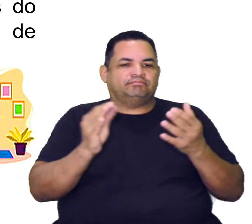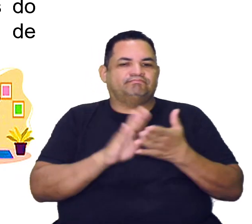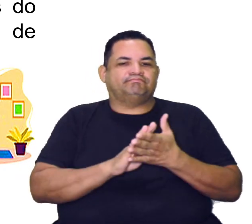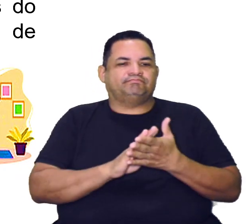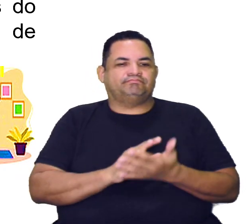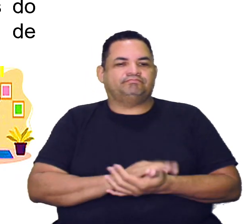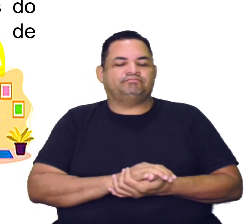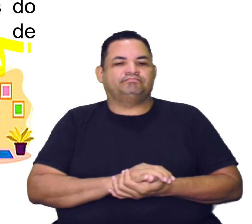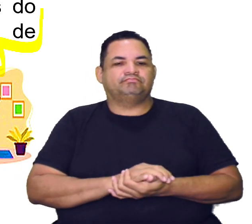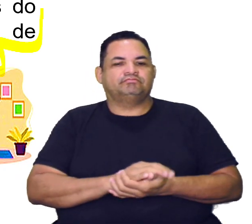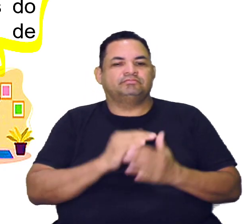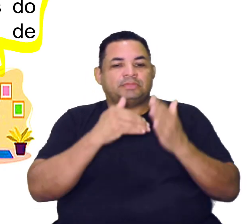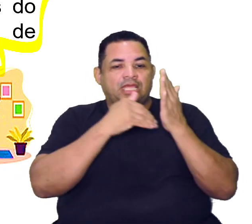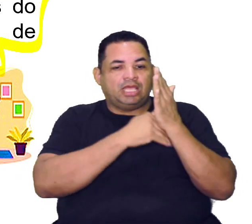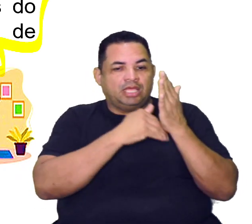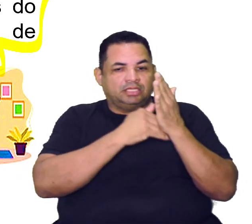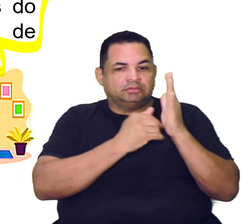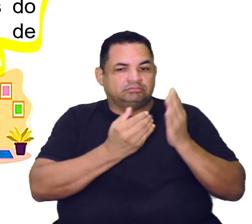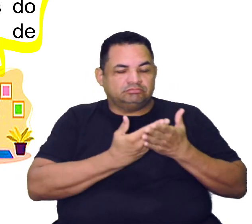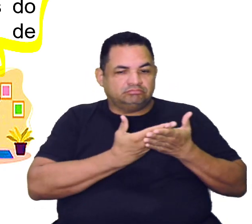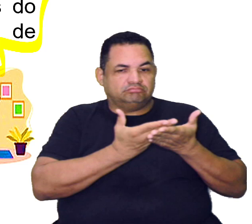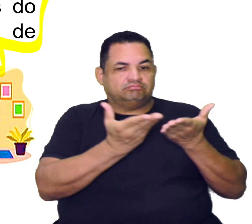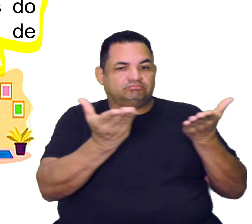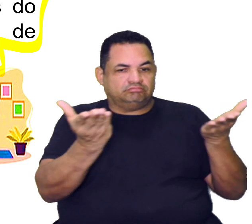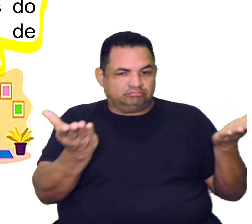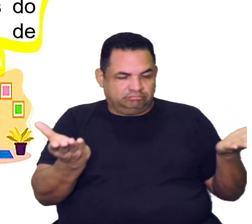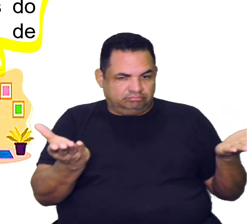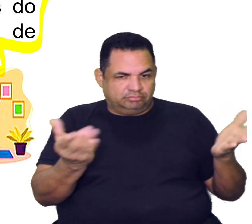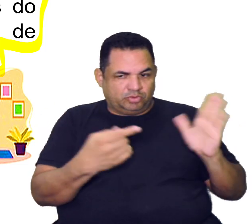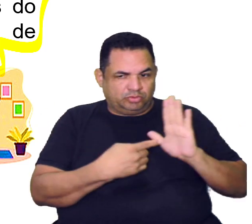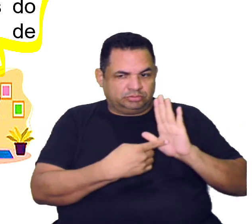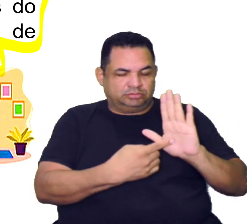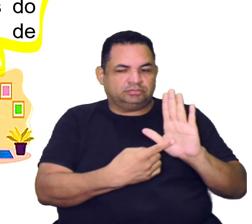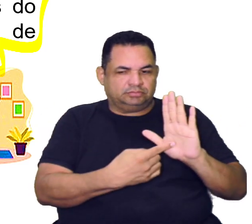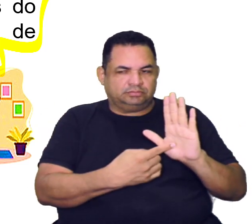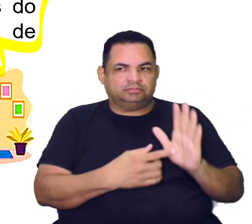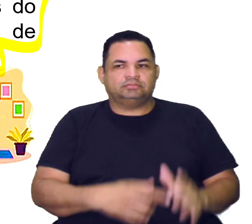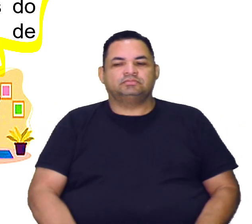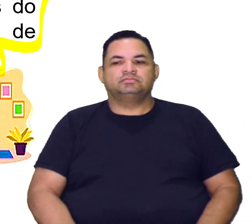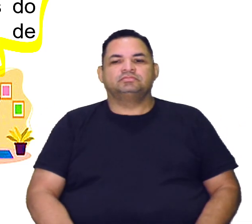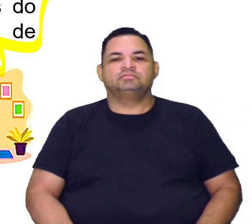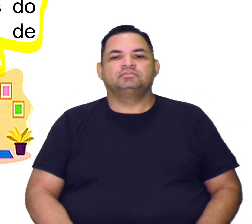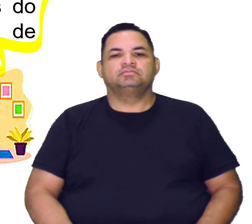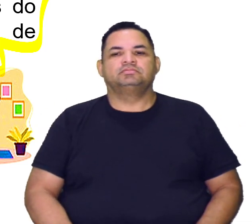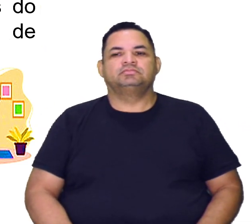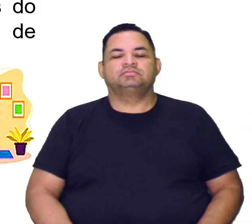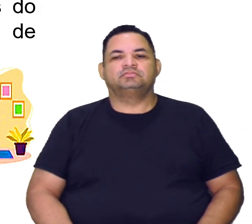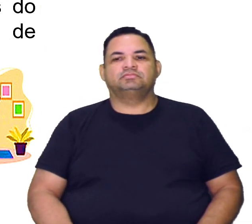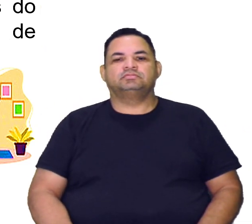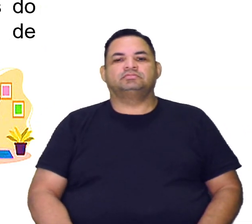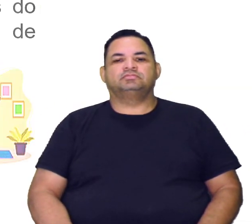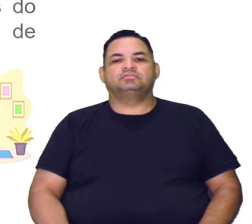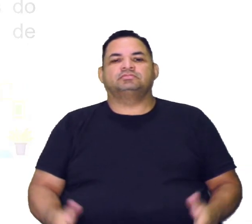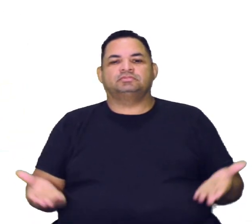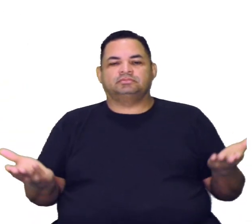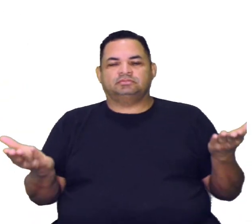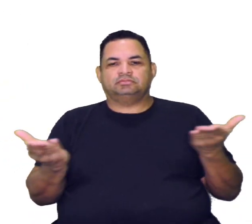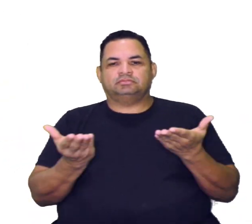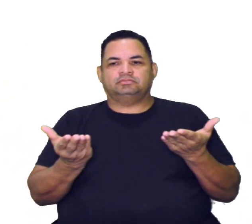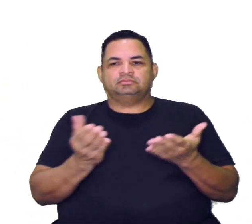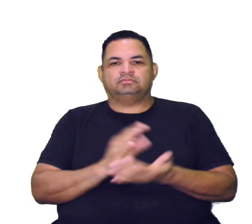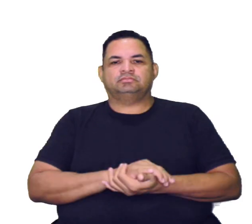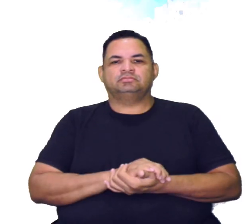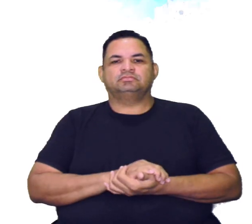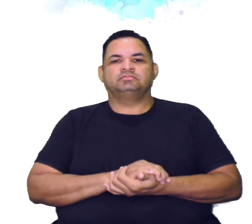meu segredinho, esse aqui é o segredinho que eu estou compartilhando com vocês. Tudo bem? Agora chegou aquele momento,